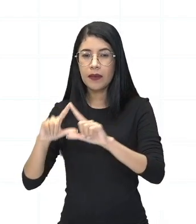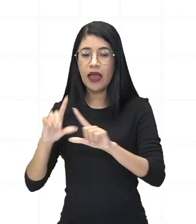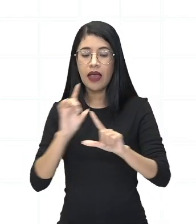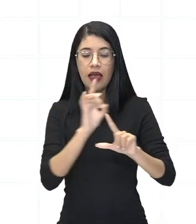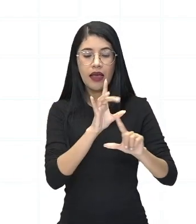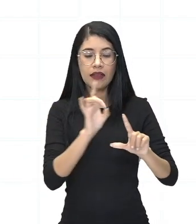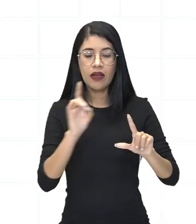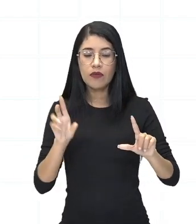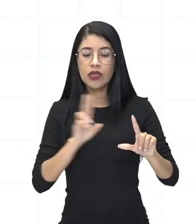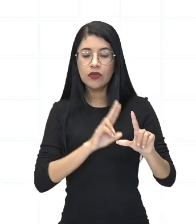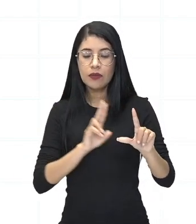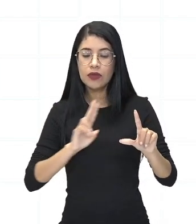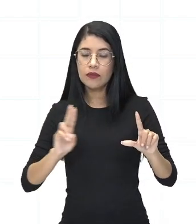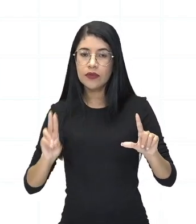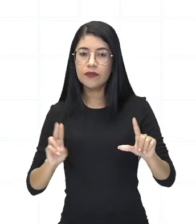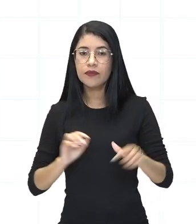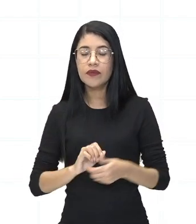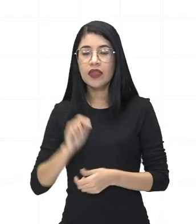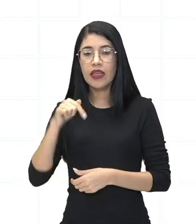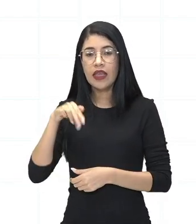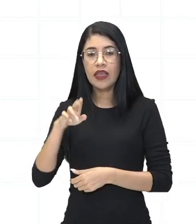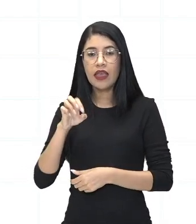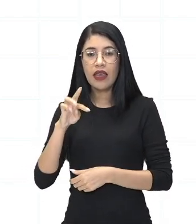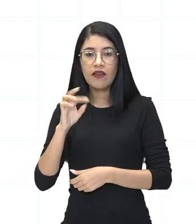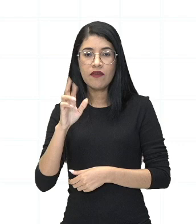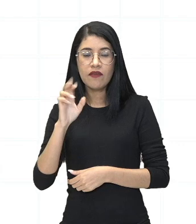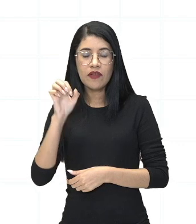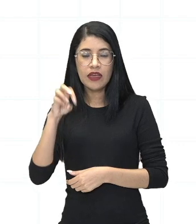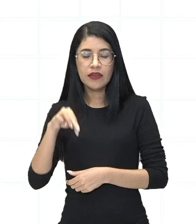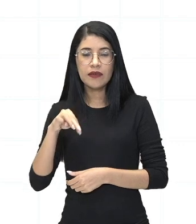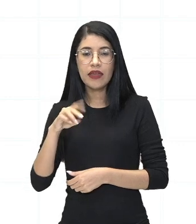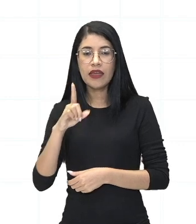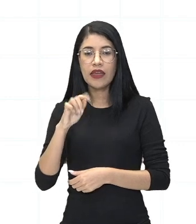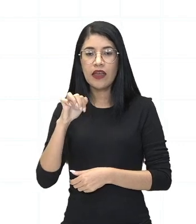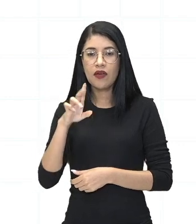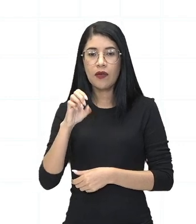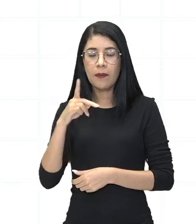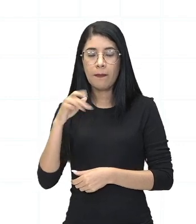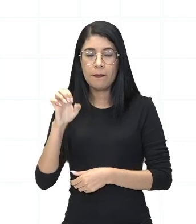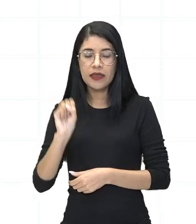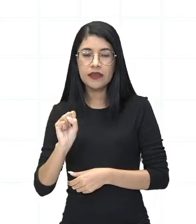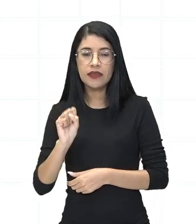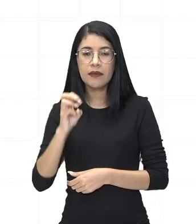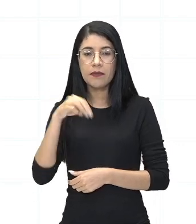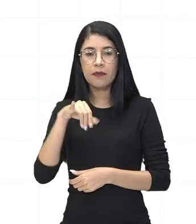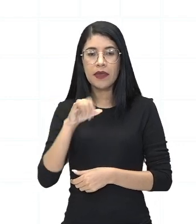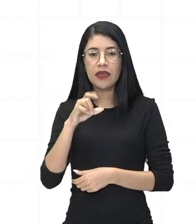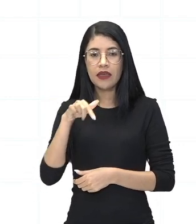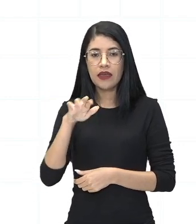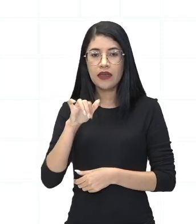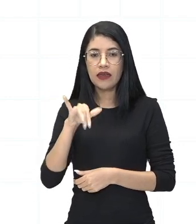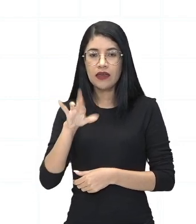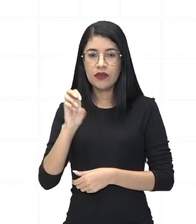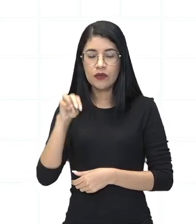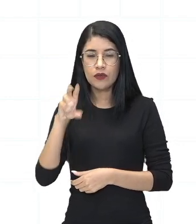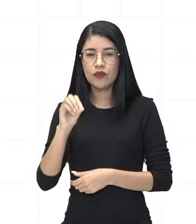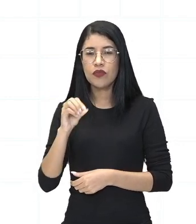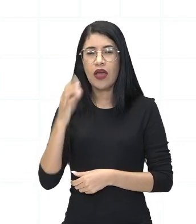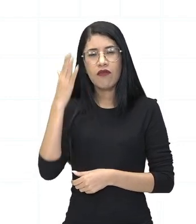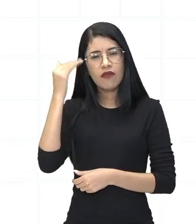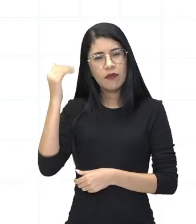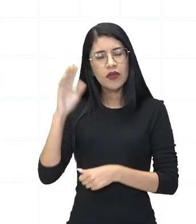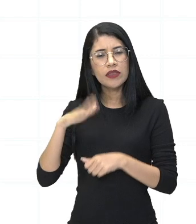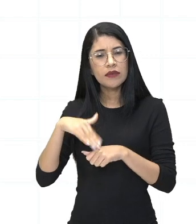pirâmides. Ora, Quefren, Quéopes e Miquerinos são as imagens mais famosas que vocês estão vendo